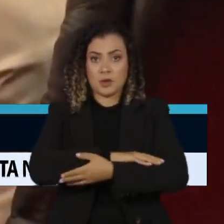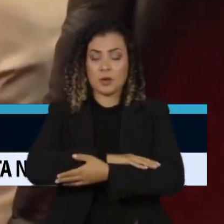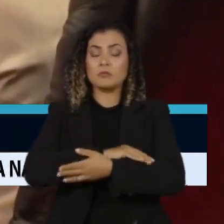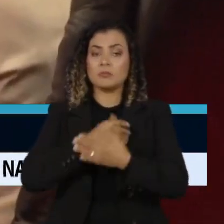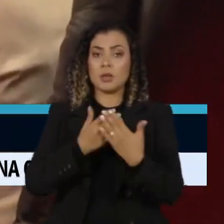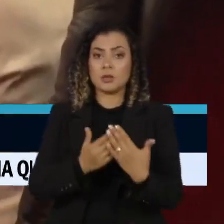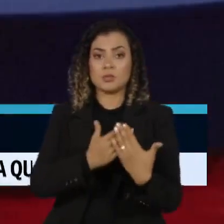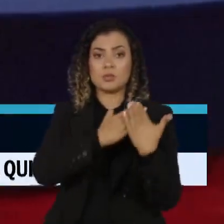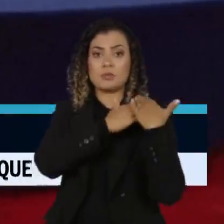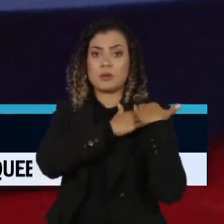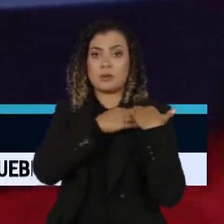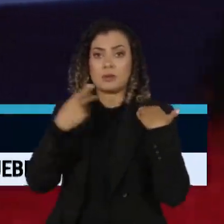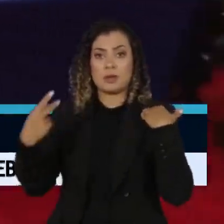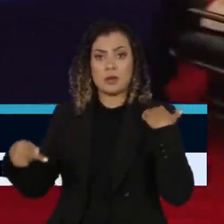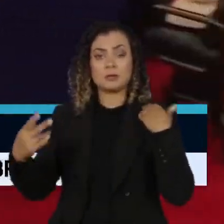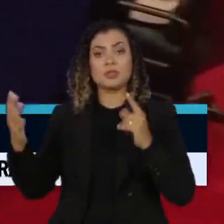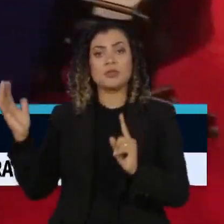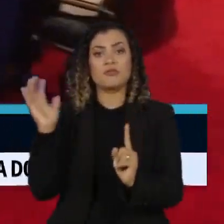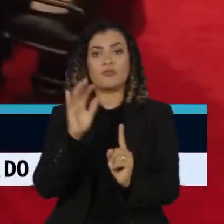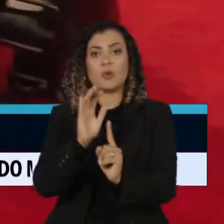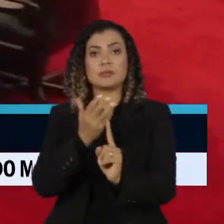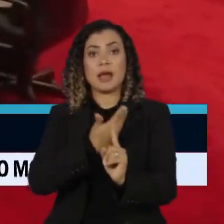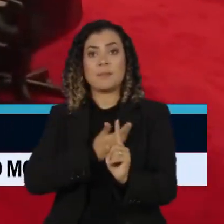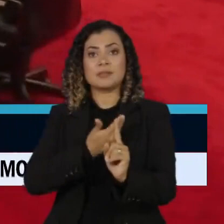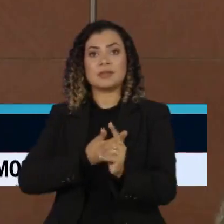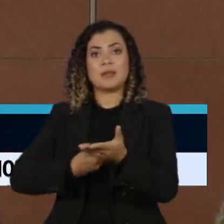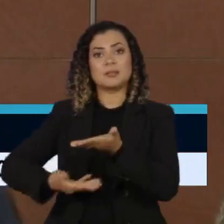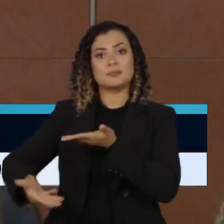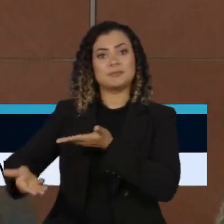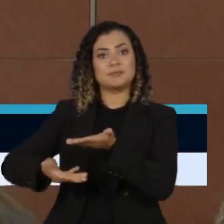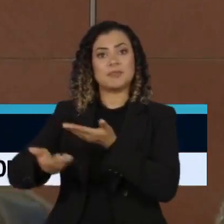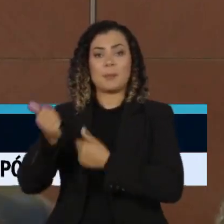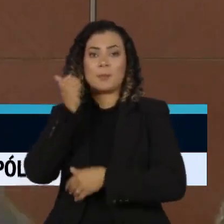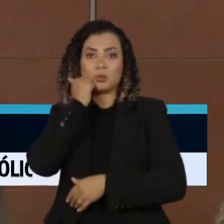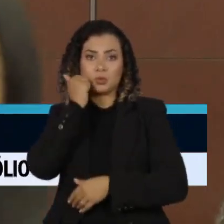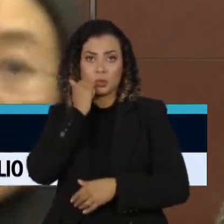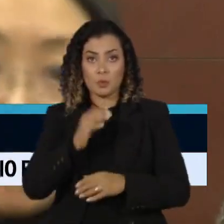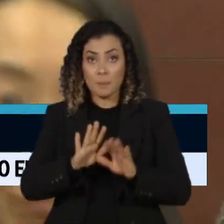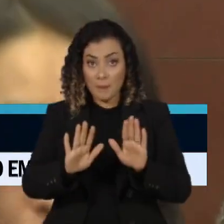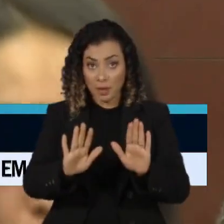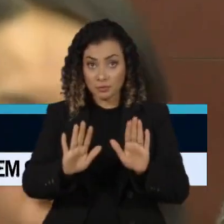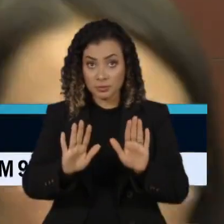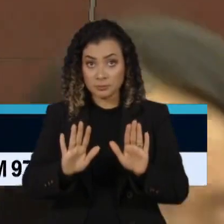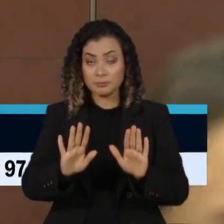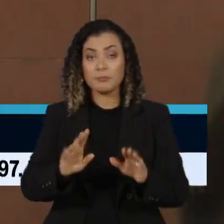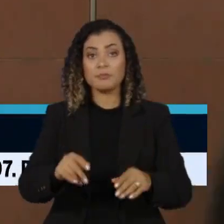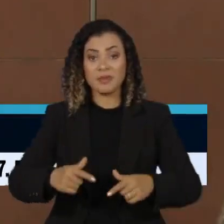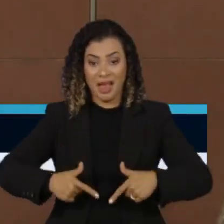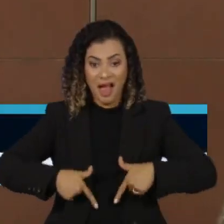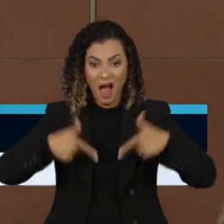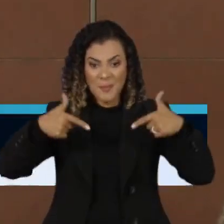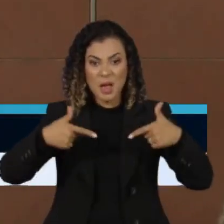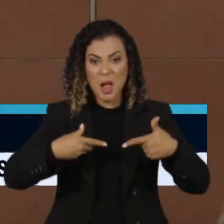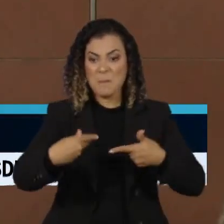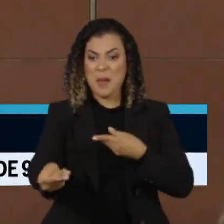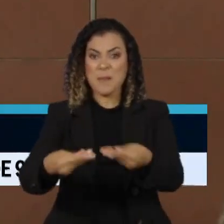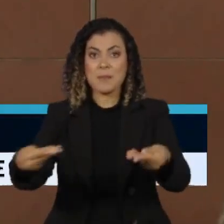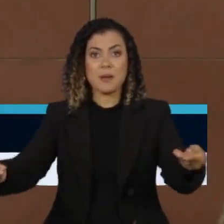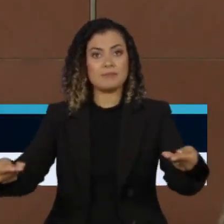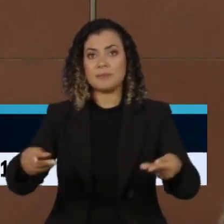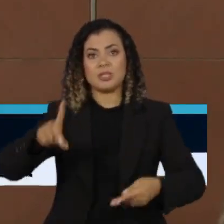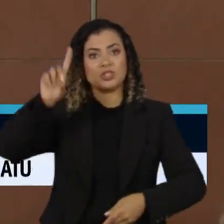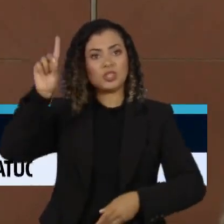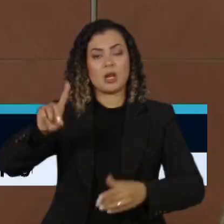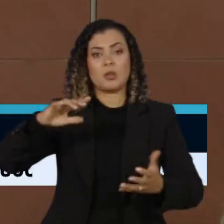a responsabilidade de usar sua influência e amizade com Moscou. E advertiu: armar o agressor é uma violação do